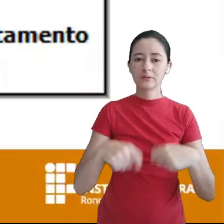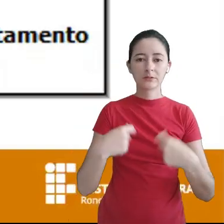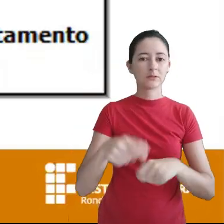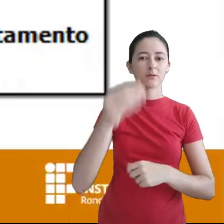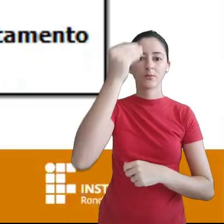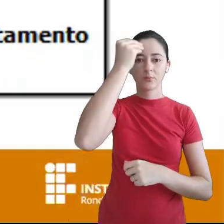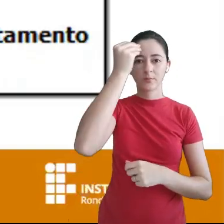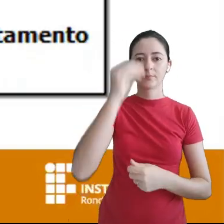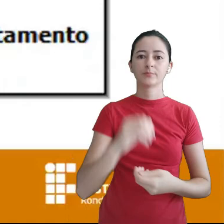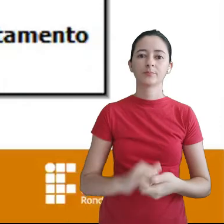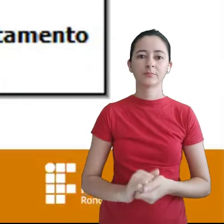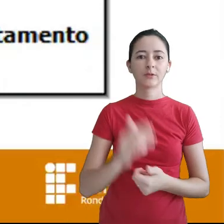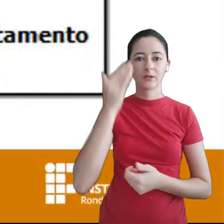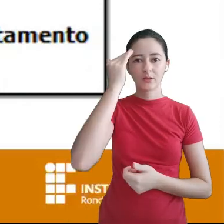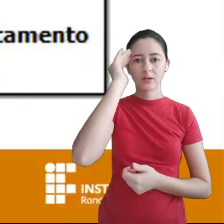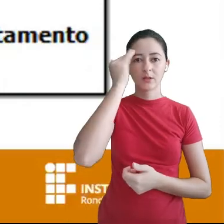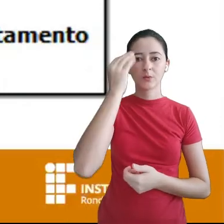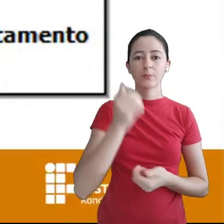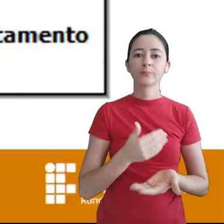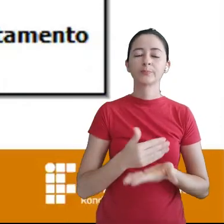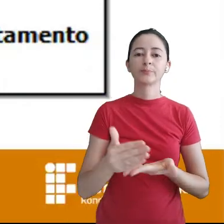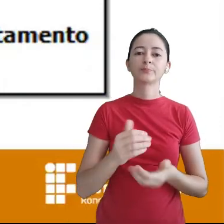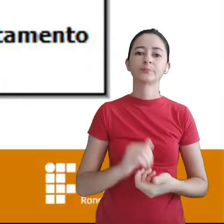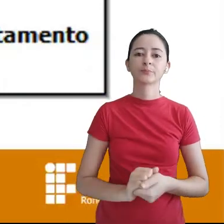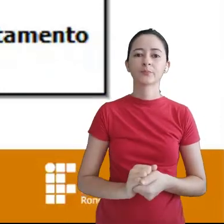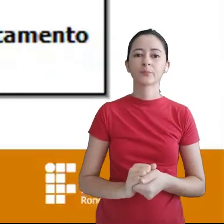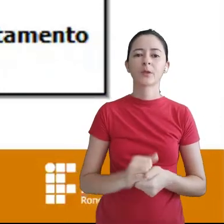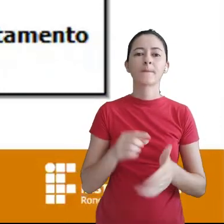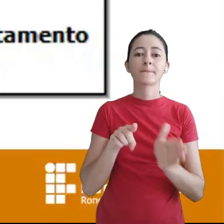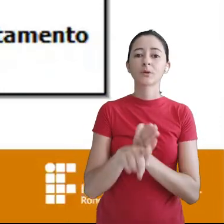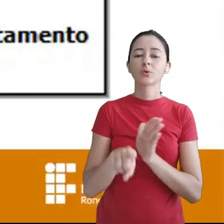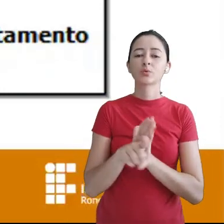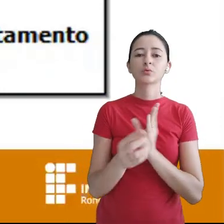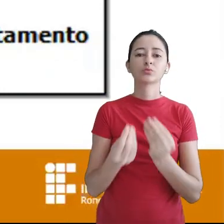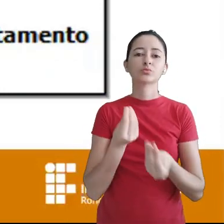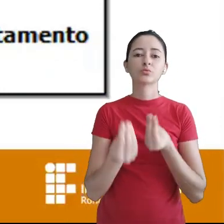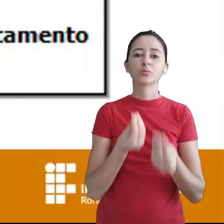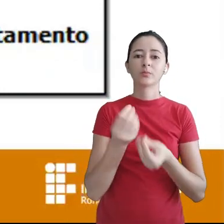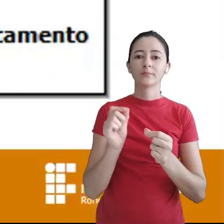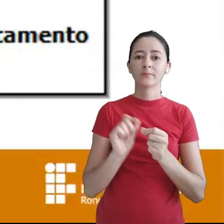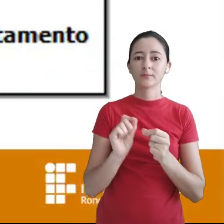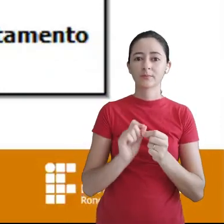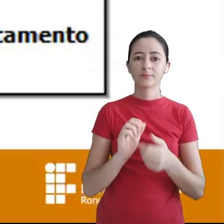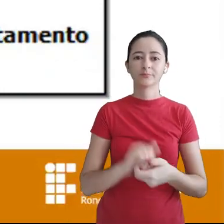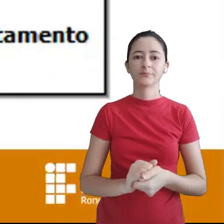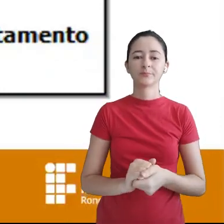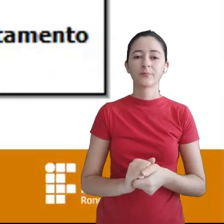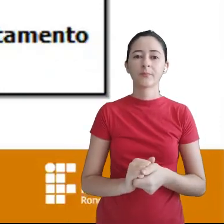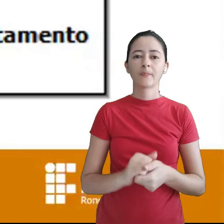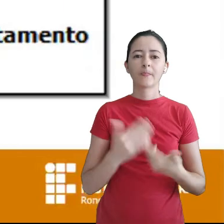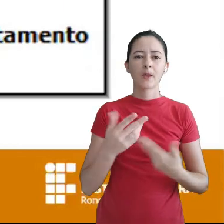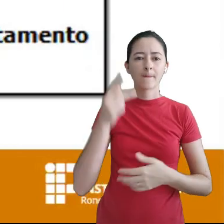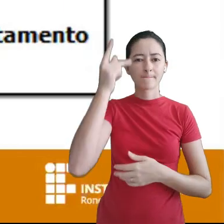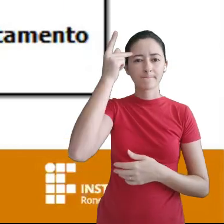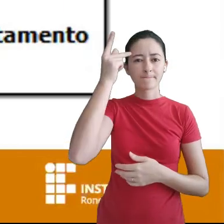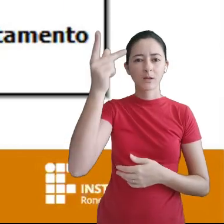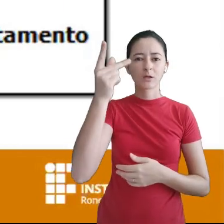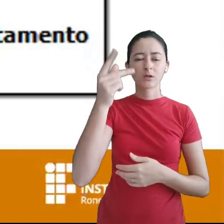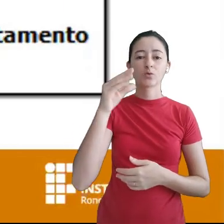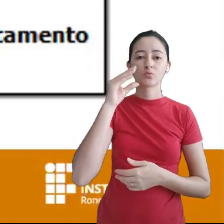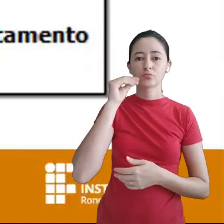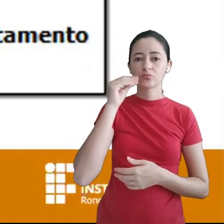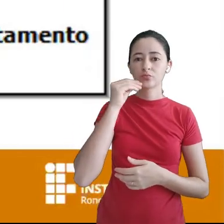Decore a minha básica. Isso aí tem que decorar. tem jeito. Vamos lá. Pergunta. Como é que é feita a pergunta?